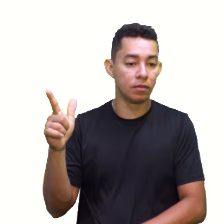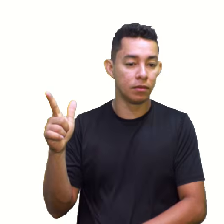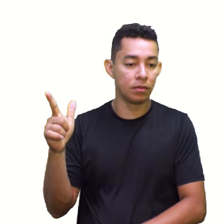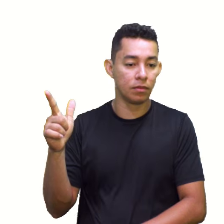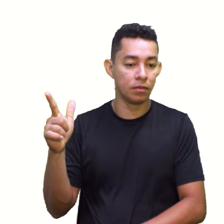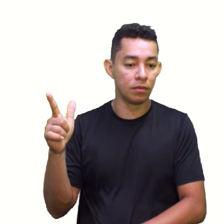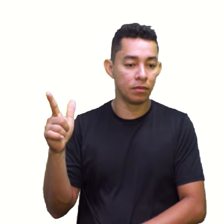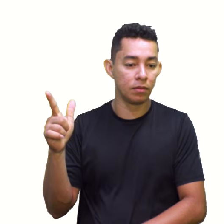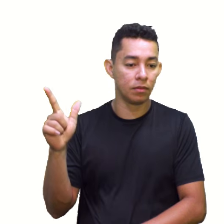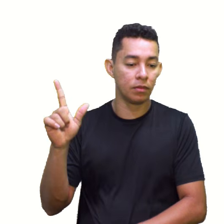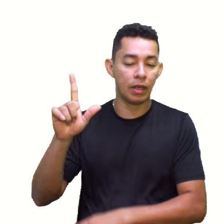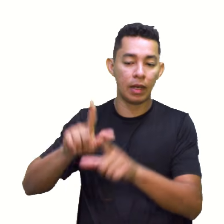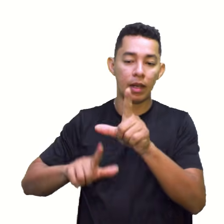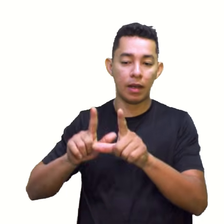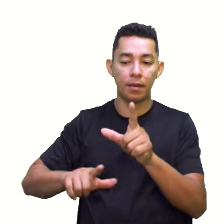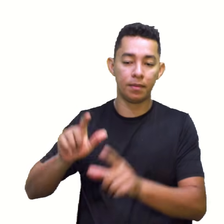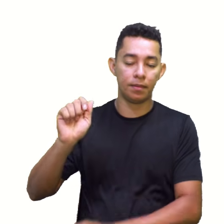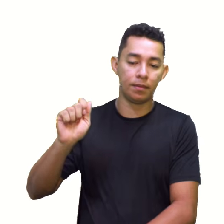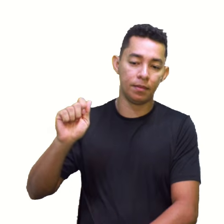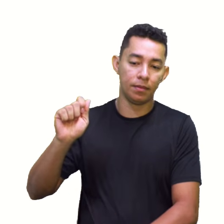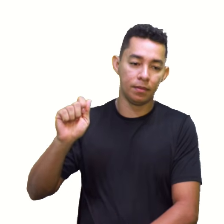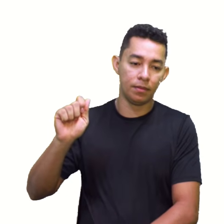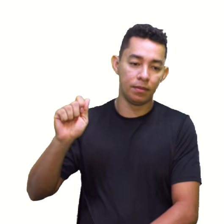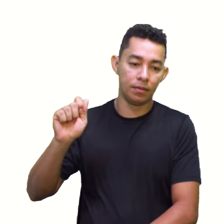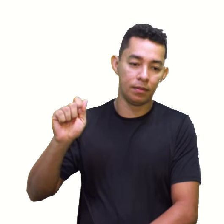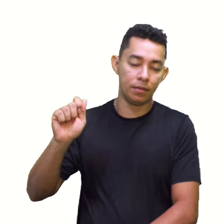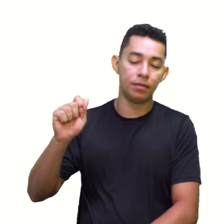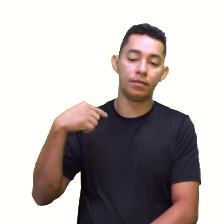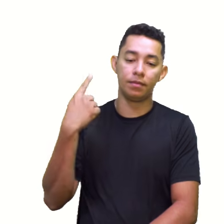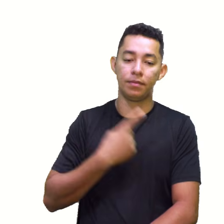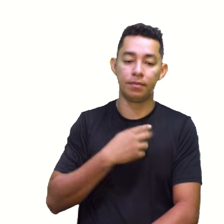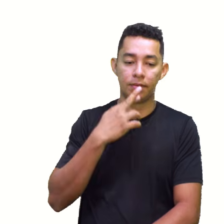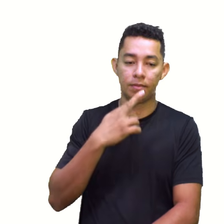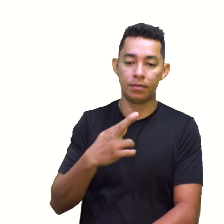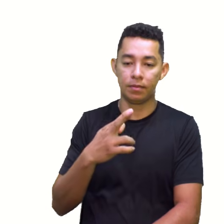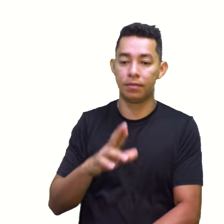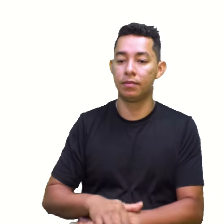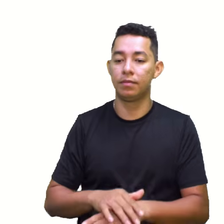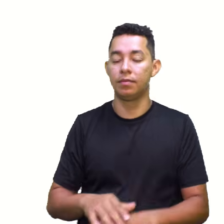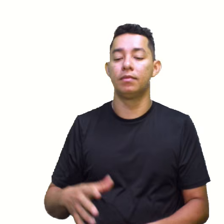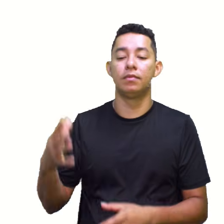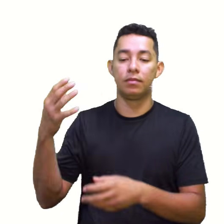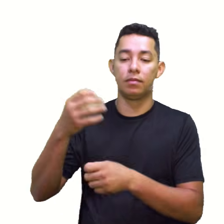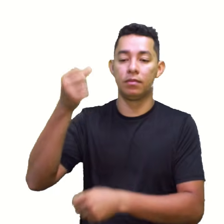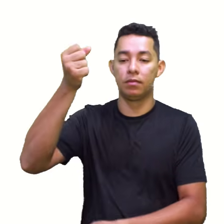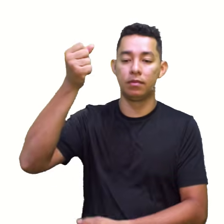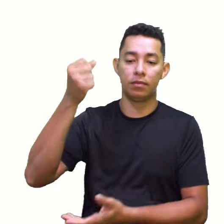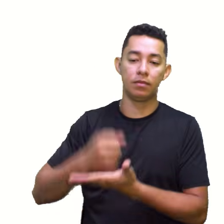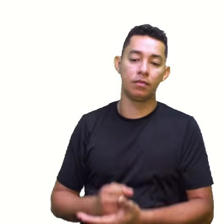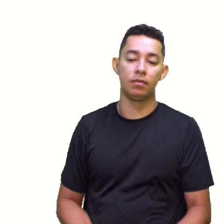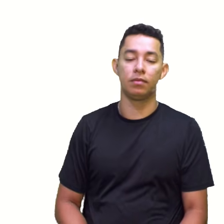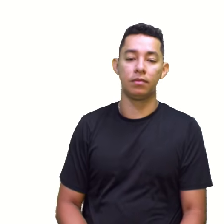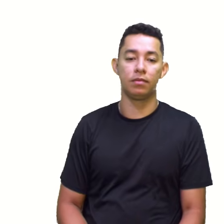na letra E. Então, letra E é a nossa resposta. Diretor, essa